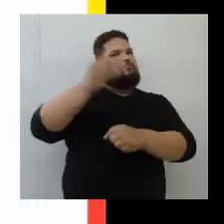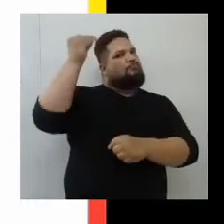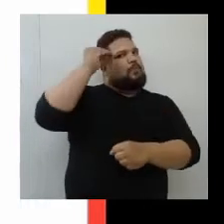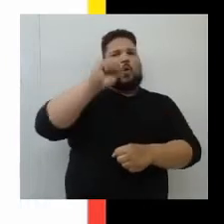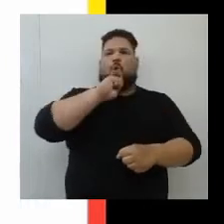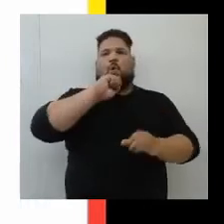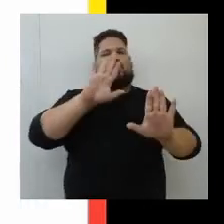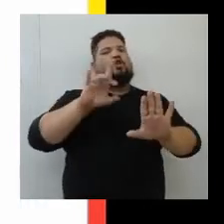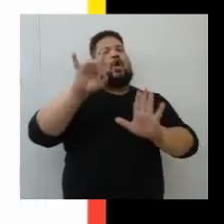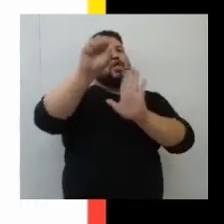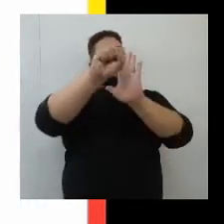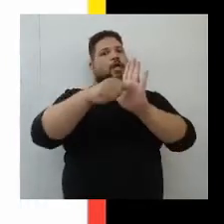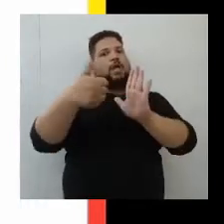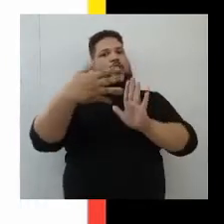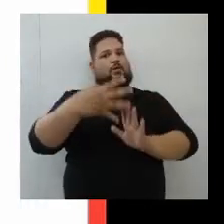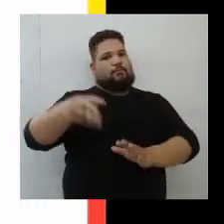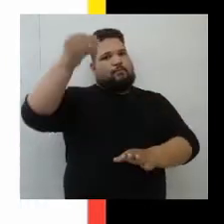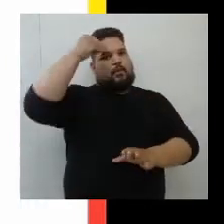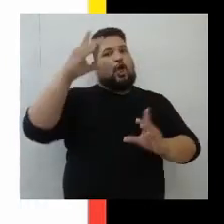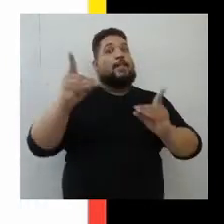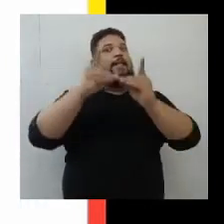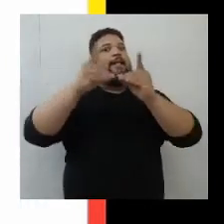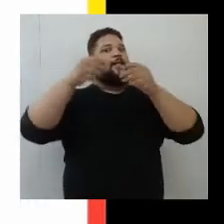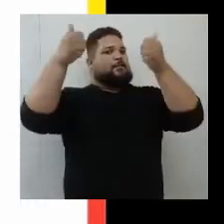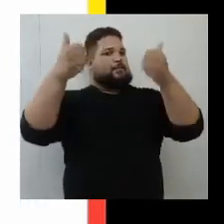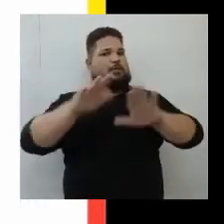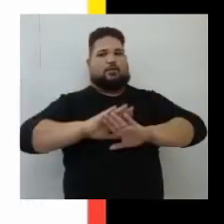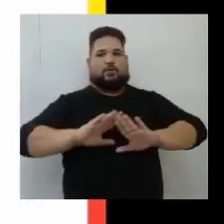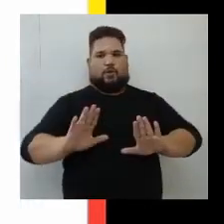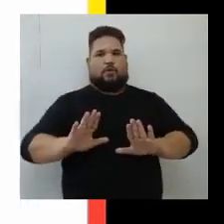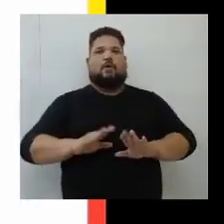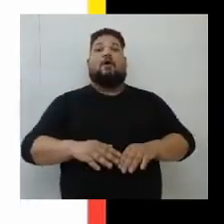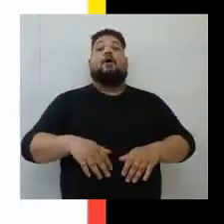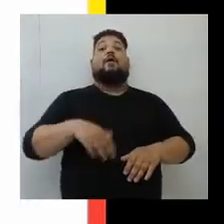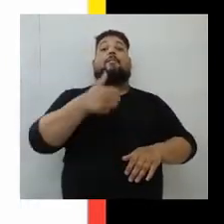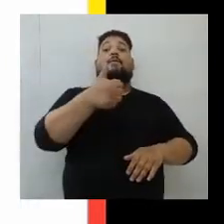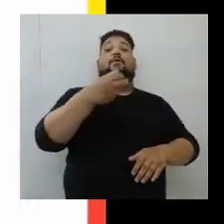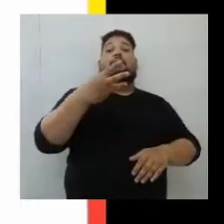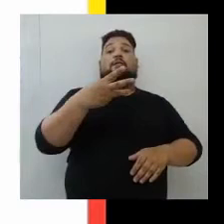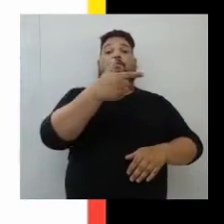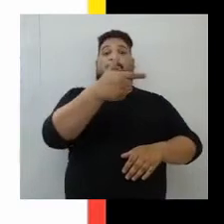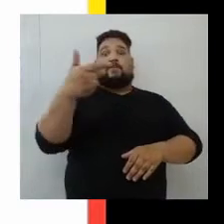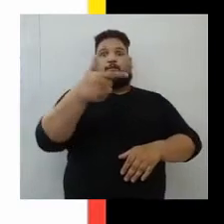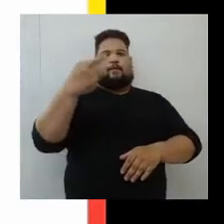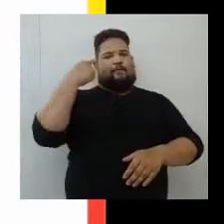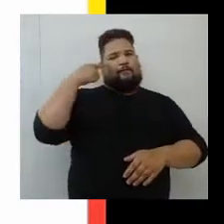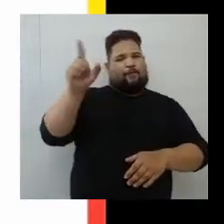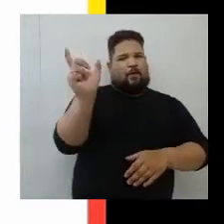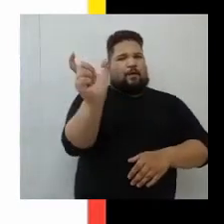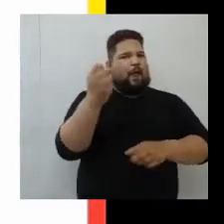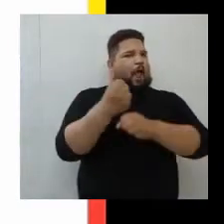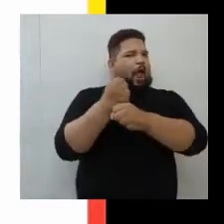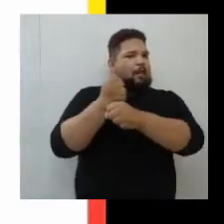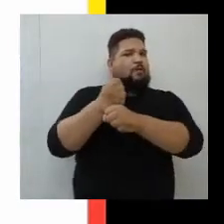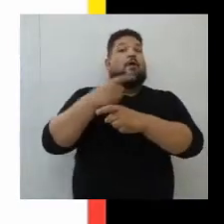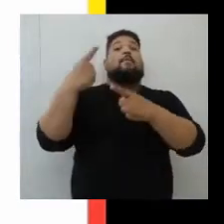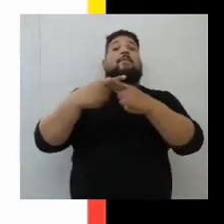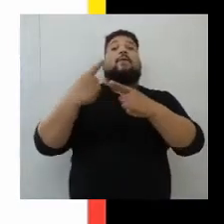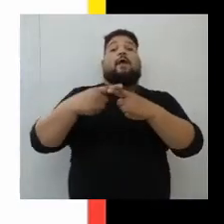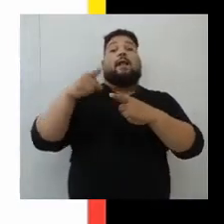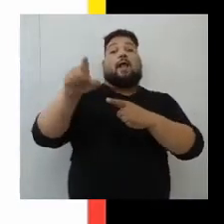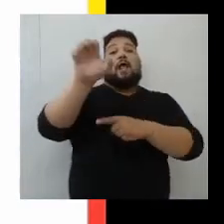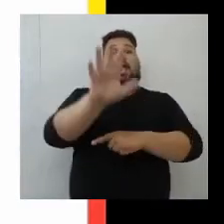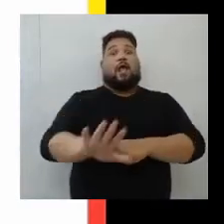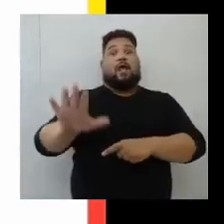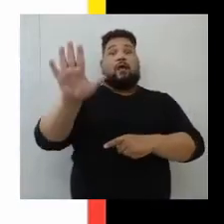XIV, tá? Isso é apenas uma questão didática. Eu coloquei a data de 1322. Por quê? Porque a Europa só vai